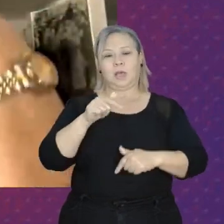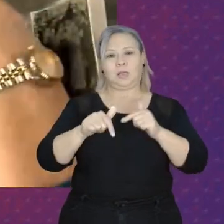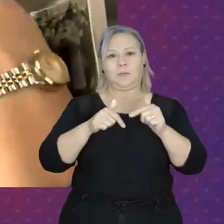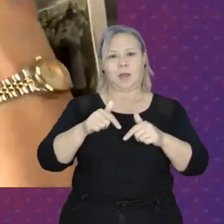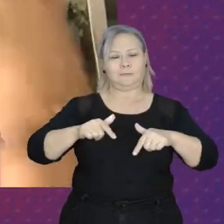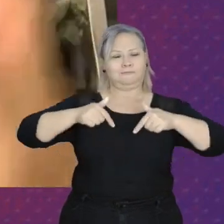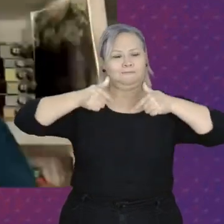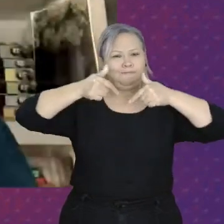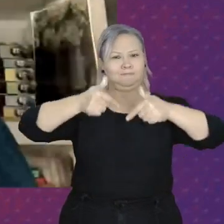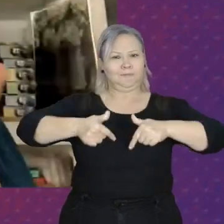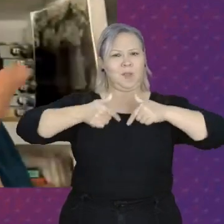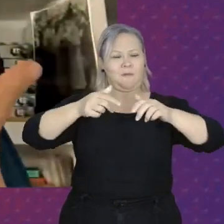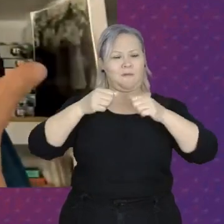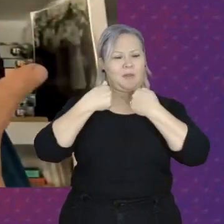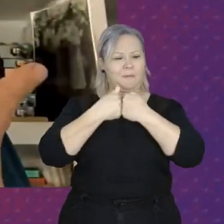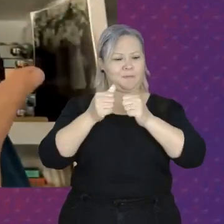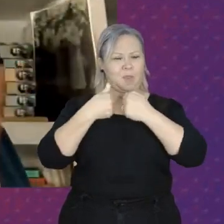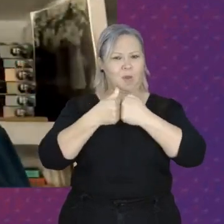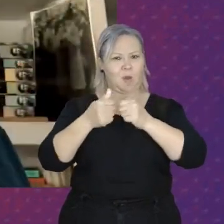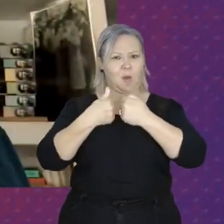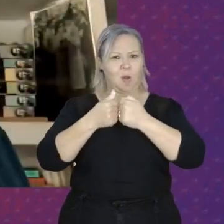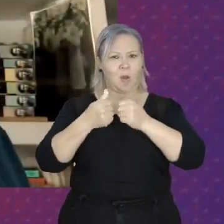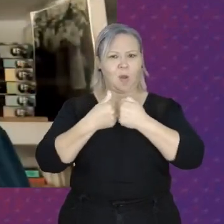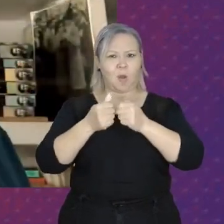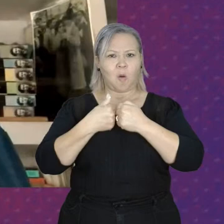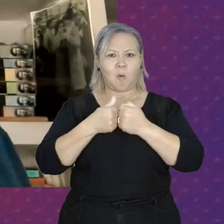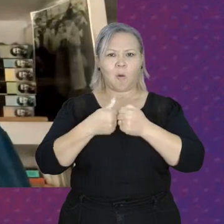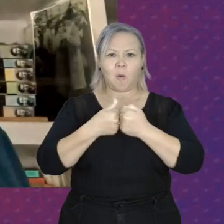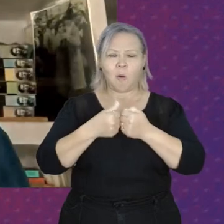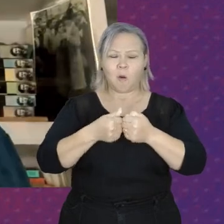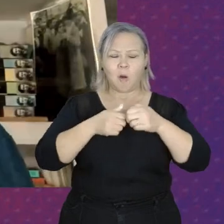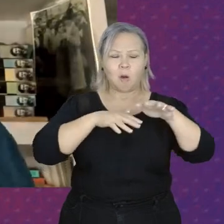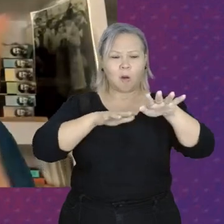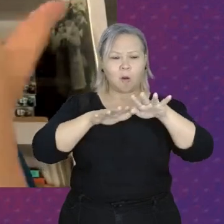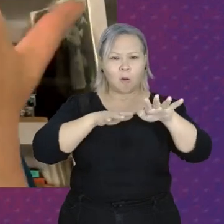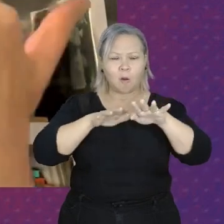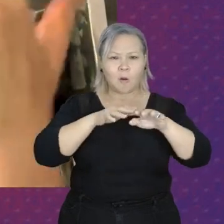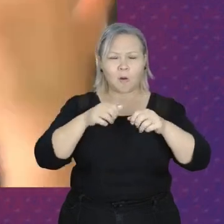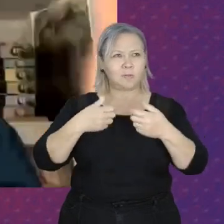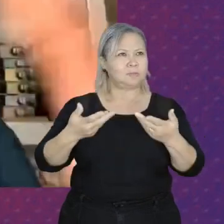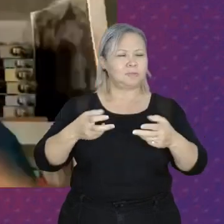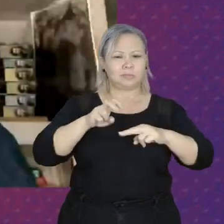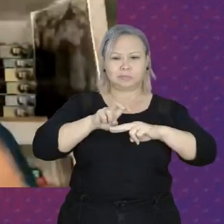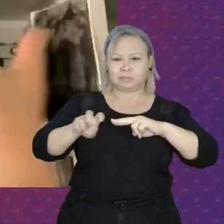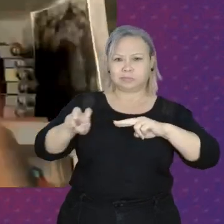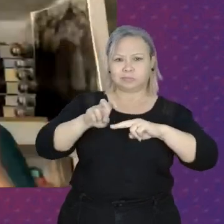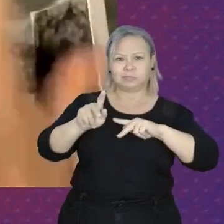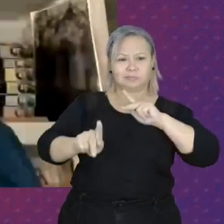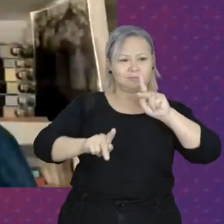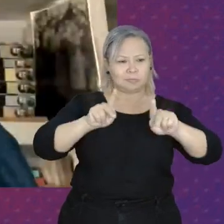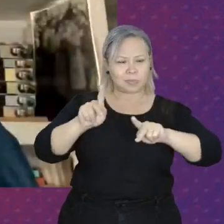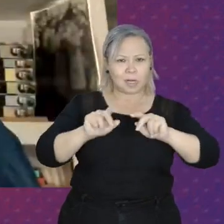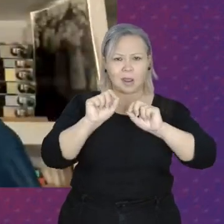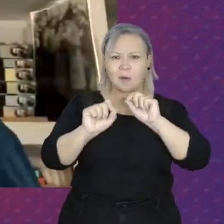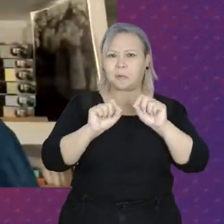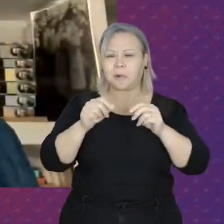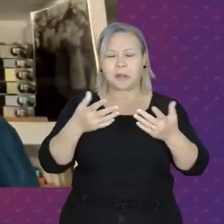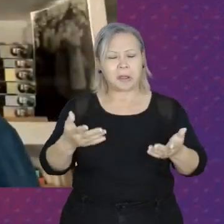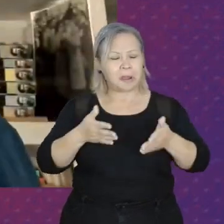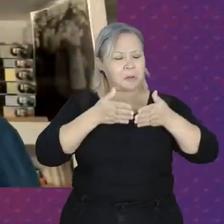enfrenta um ônibus, uma locomoção, um trem, um metrô, o que for, o